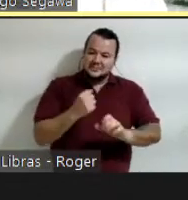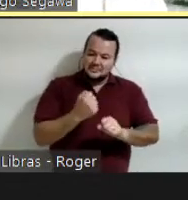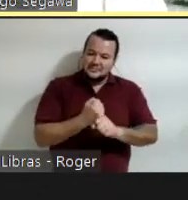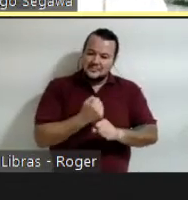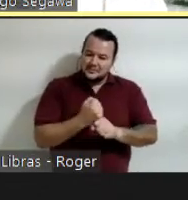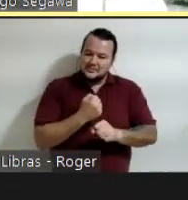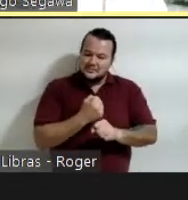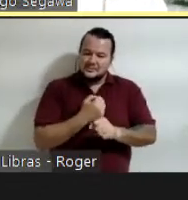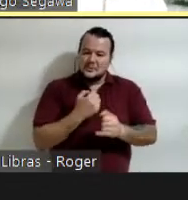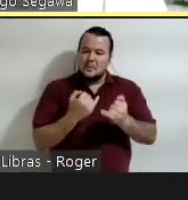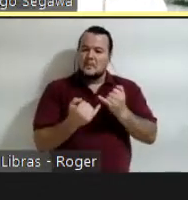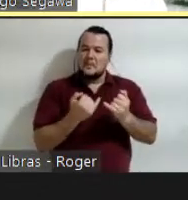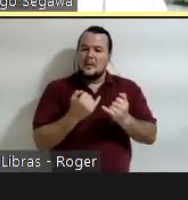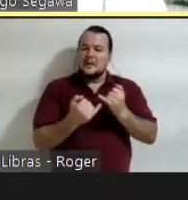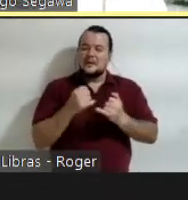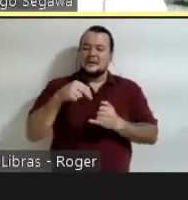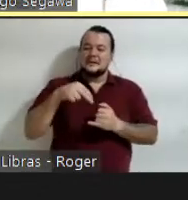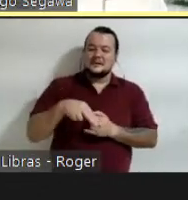niemeyerianas.